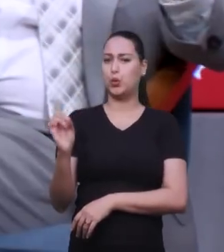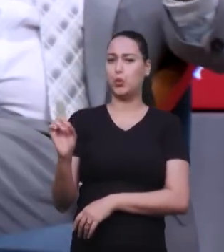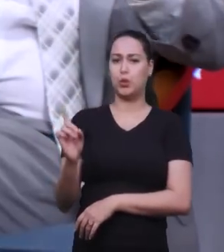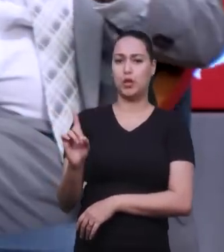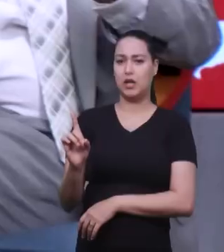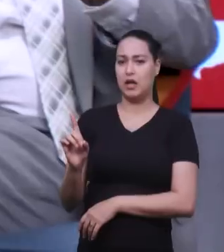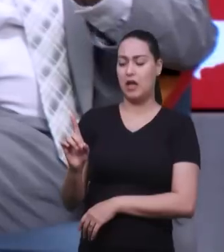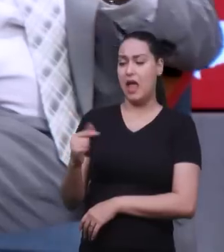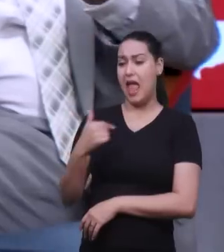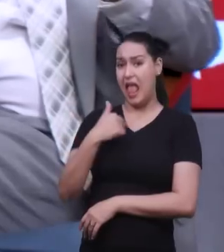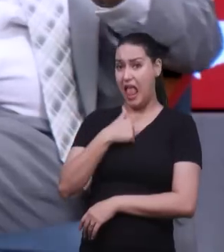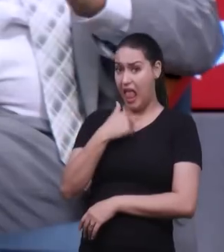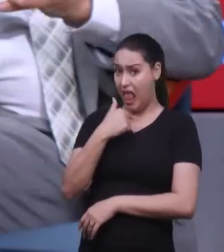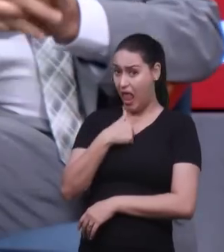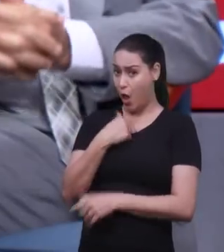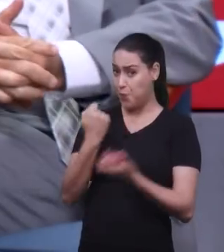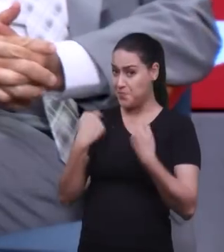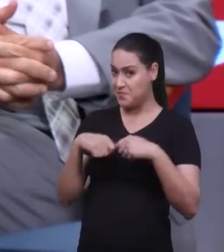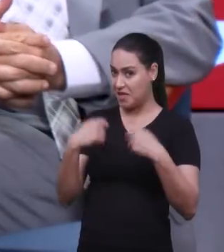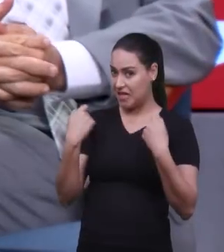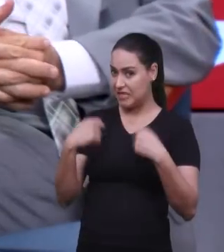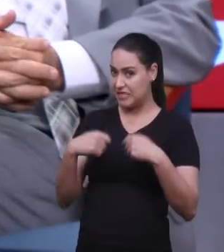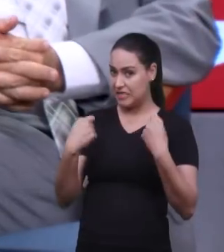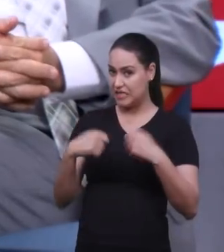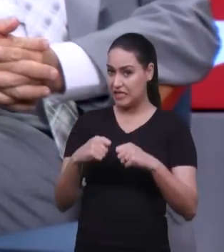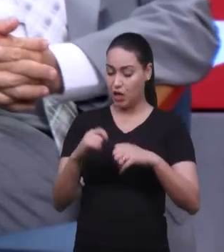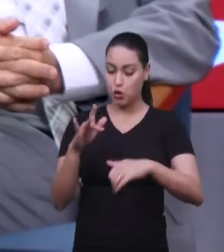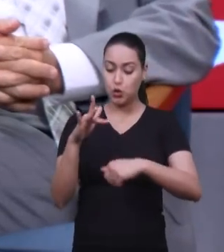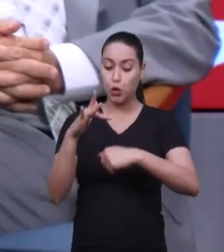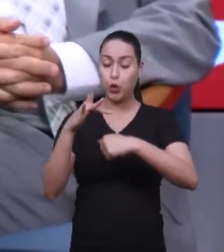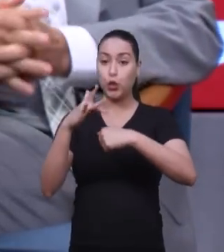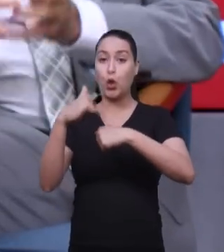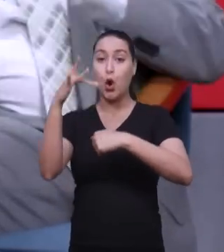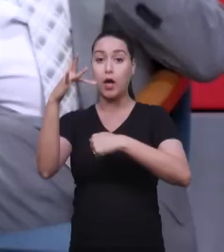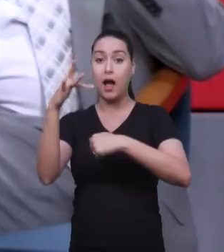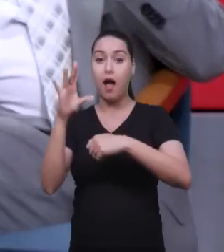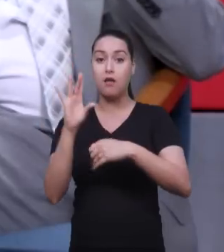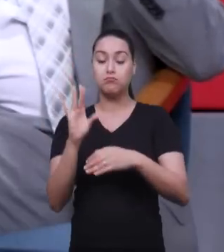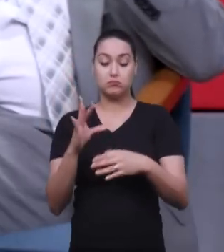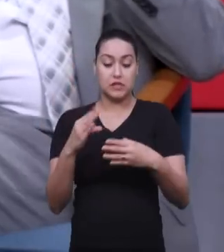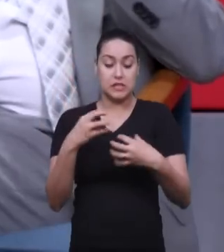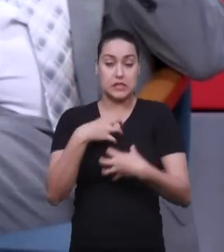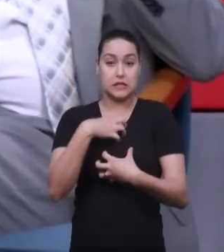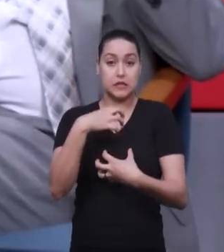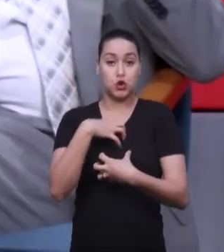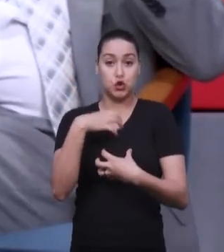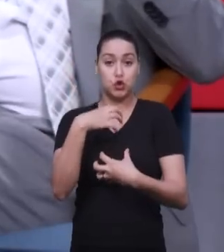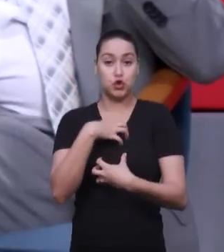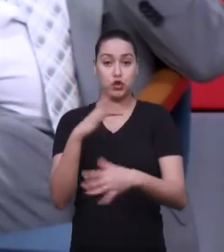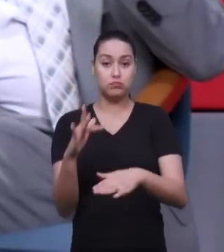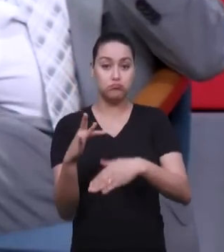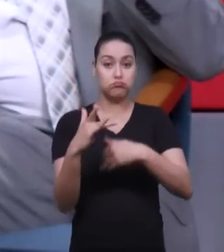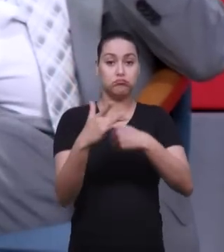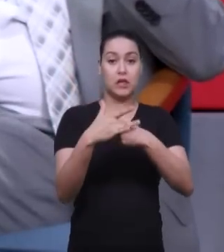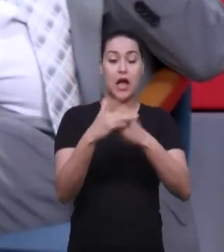vocês acham que vocês viram e que ele está vivo. Para mim não basta isso não. Eu tenho que